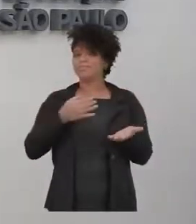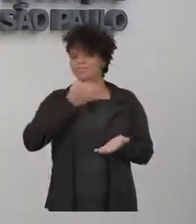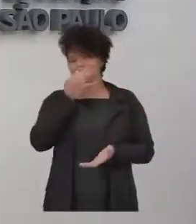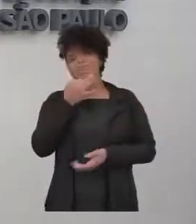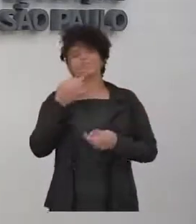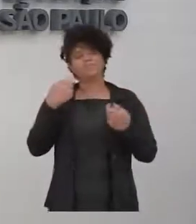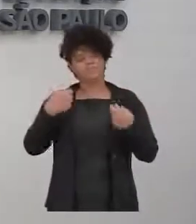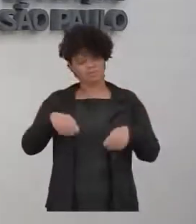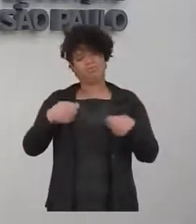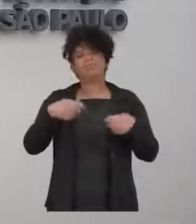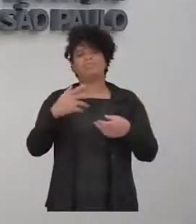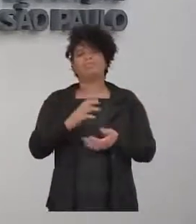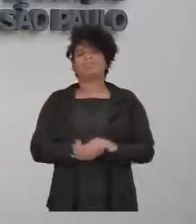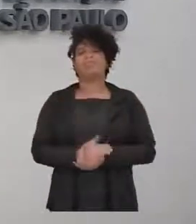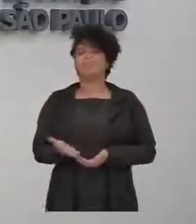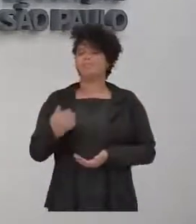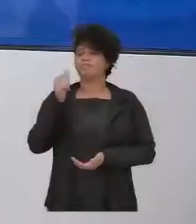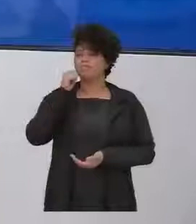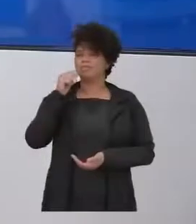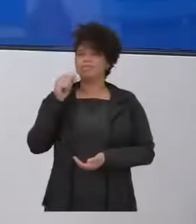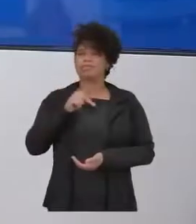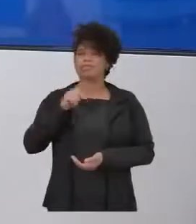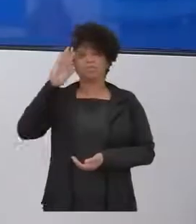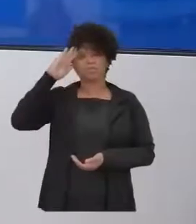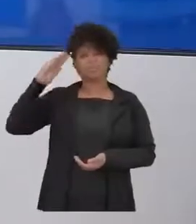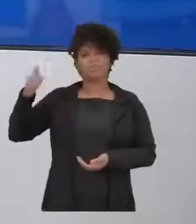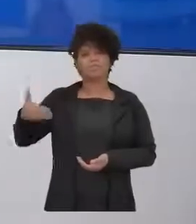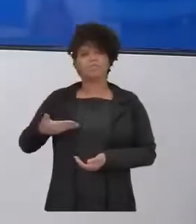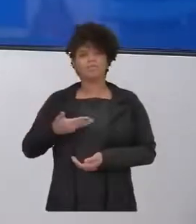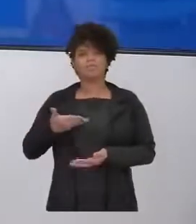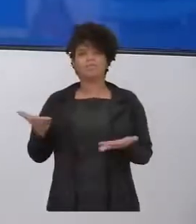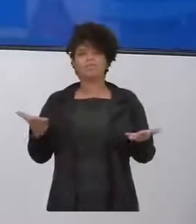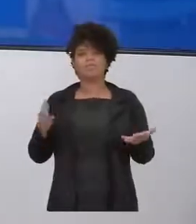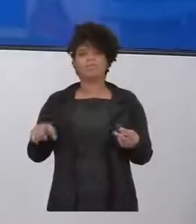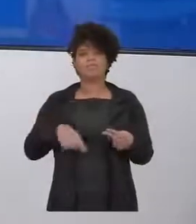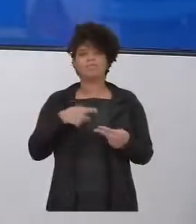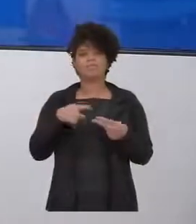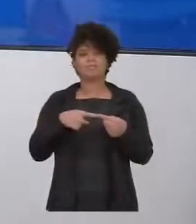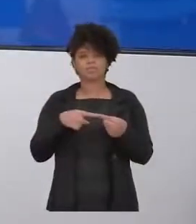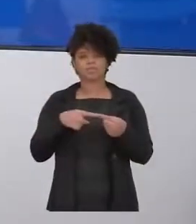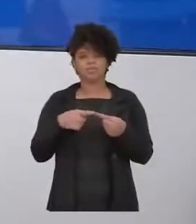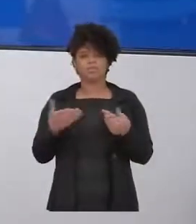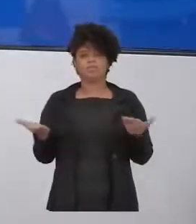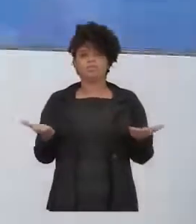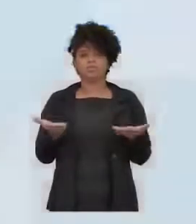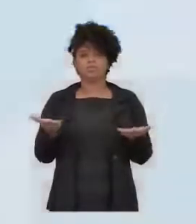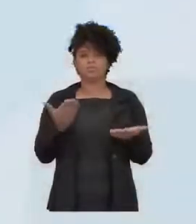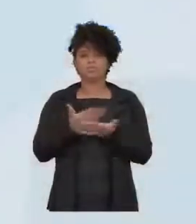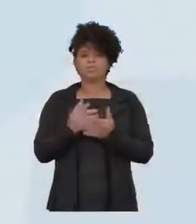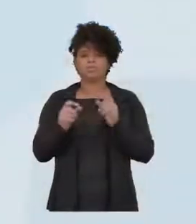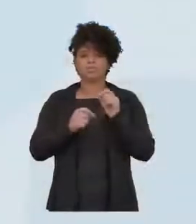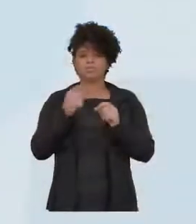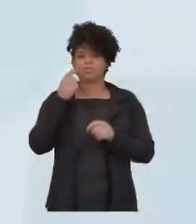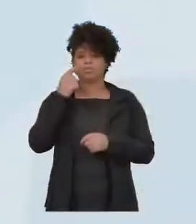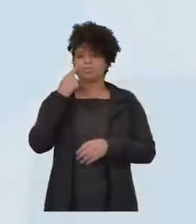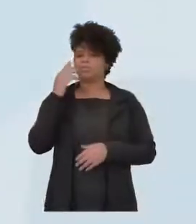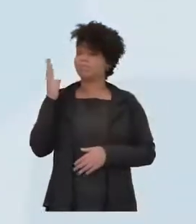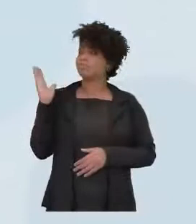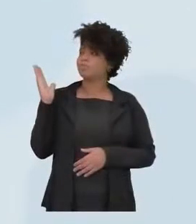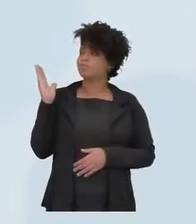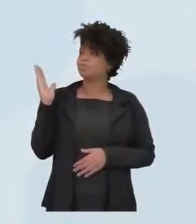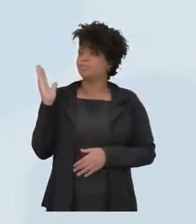vamos lá, professora Tayana, quais os objetivos da aula de hoje? Então vamos aos objetivos da aula de hoje, que é, né? Relembrar